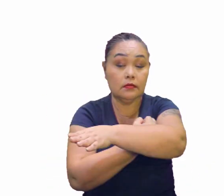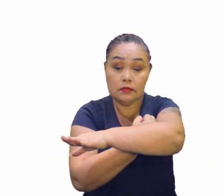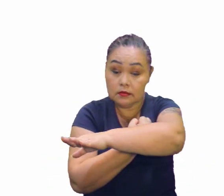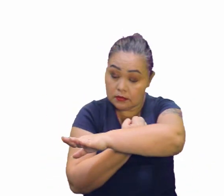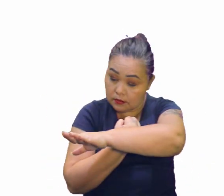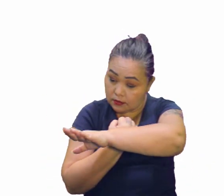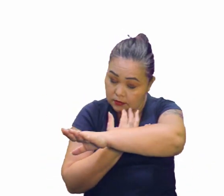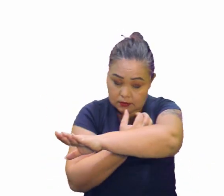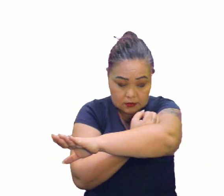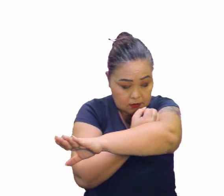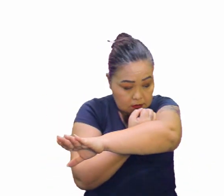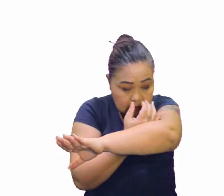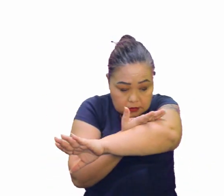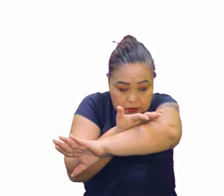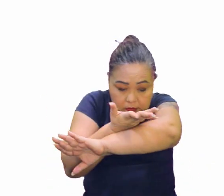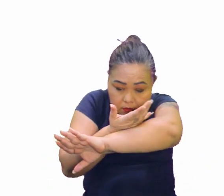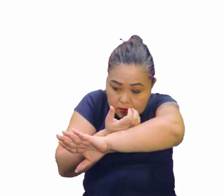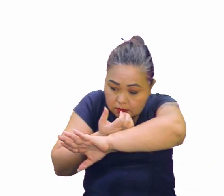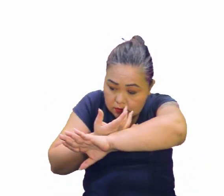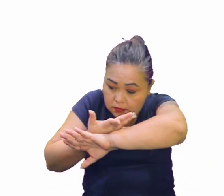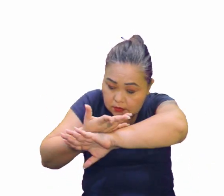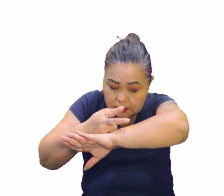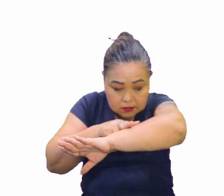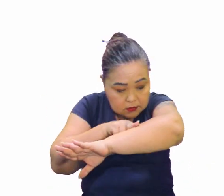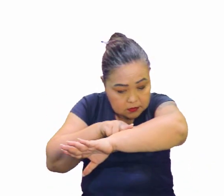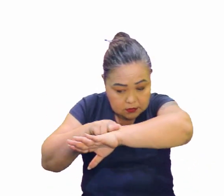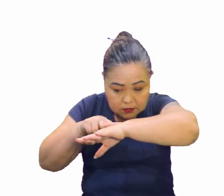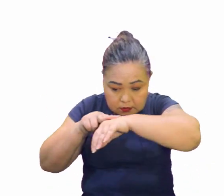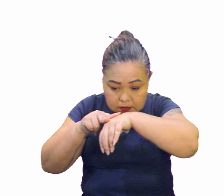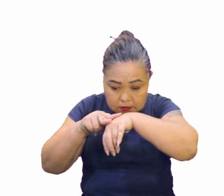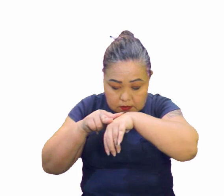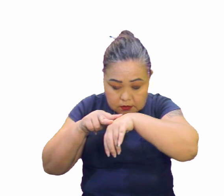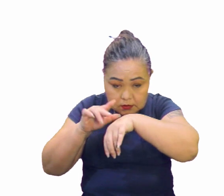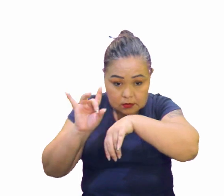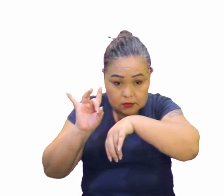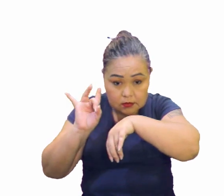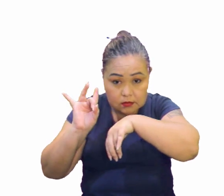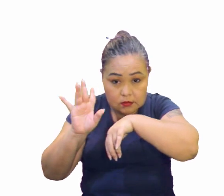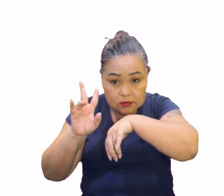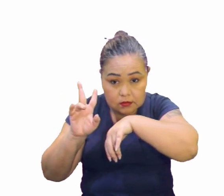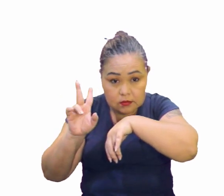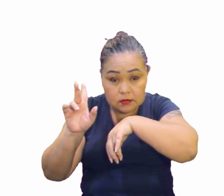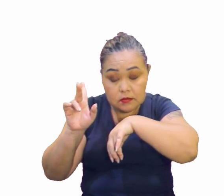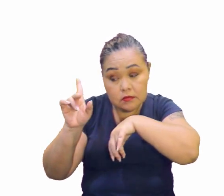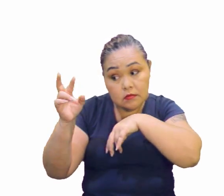Atualmente, a vegetação corresponde a apenas